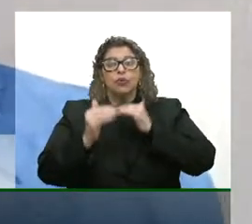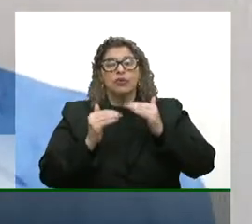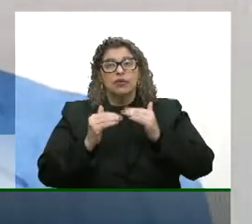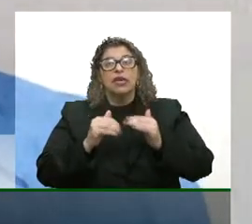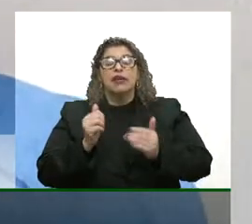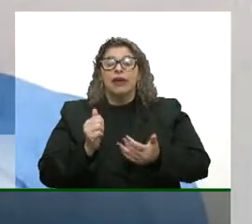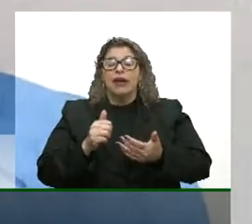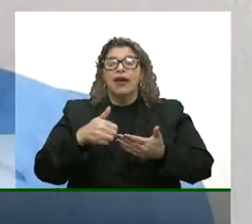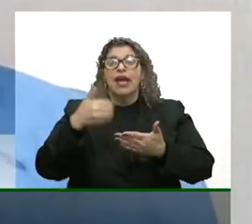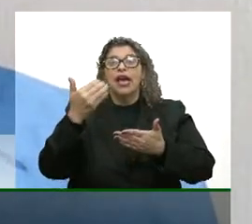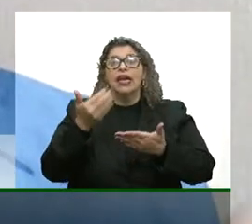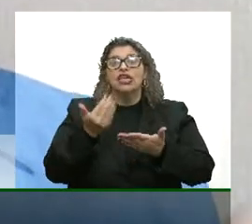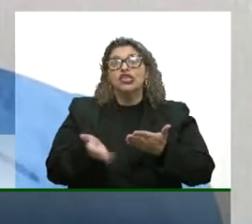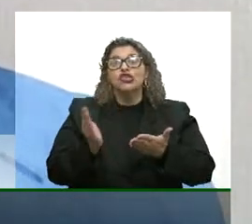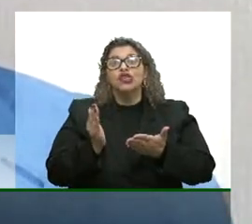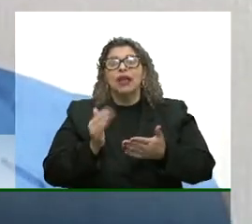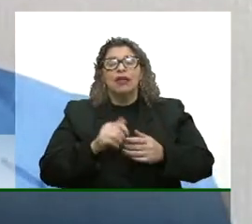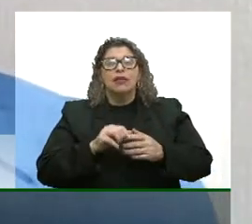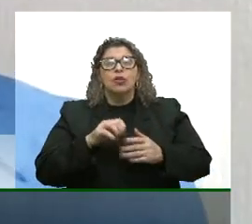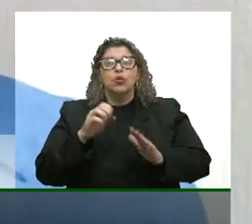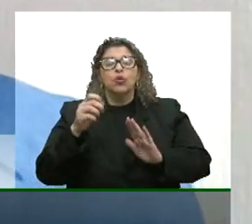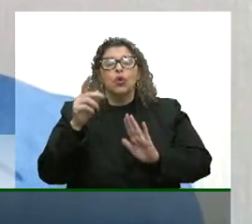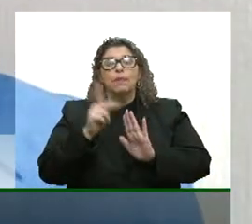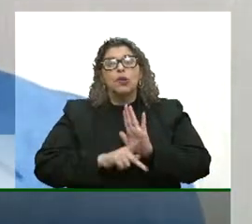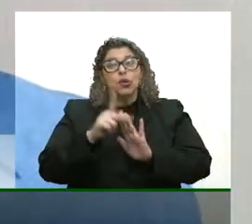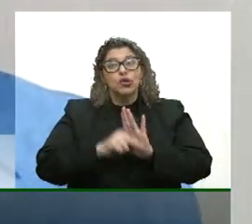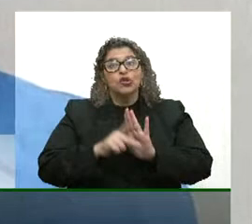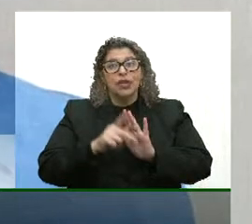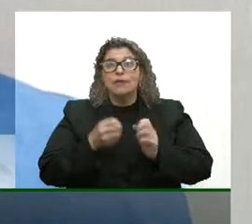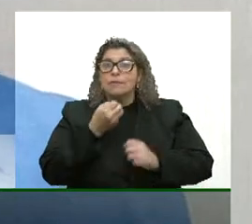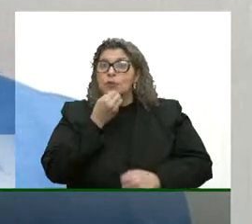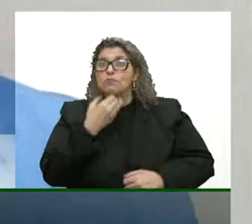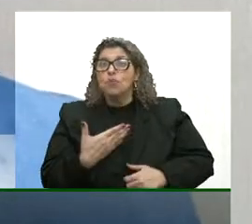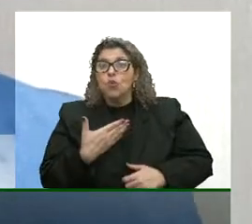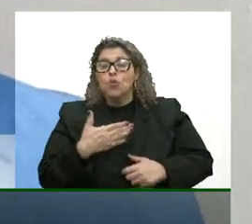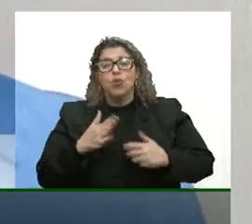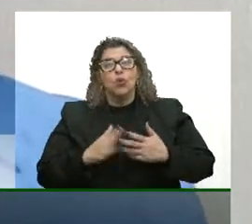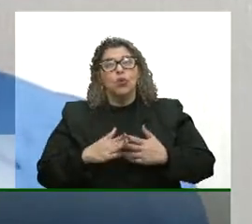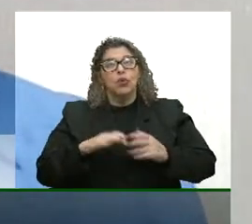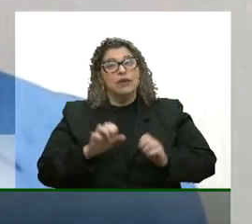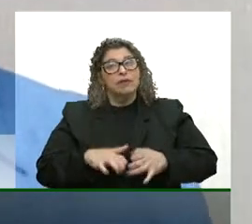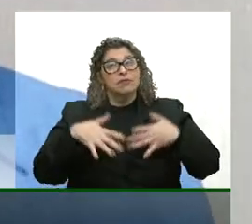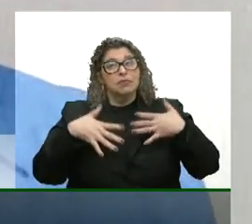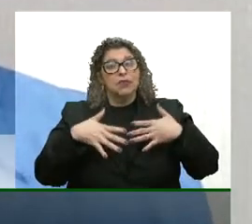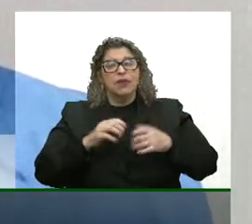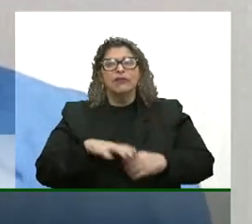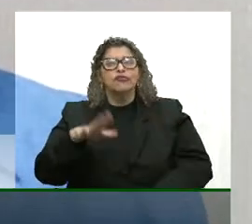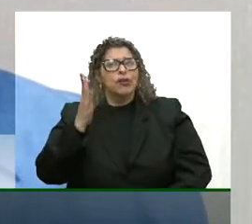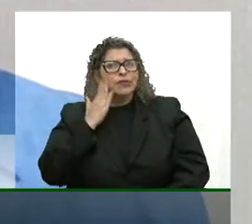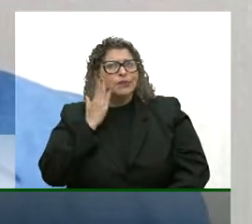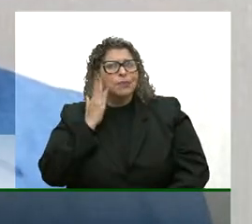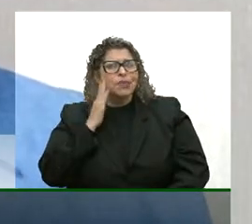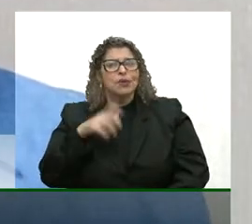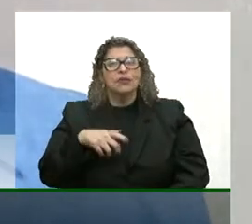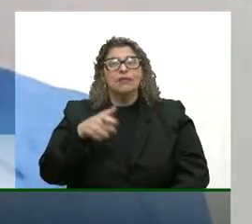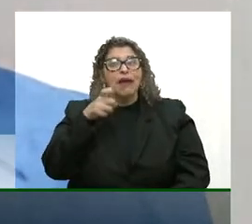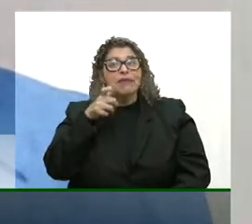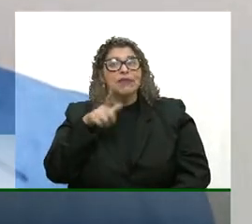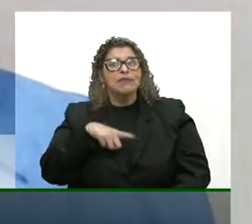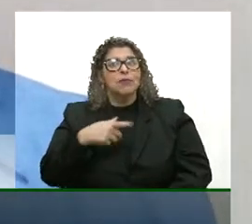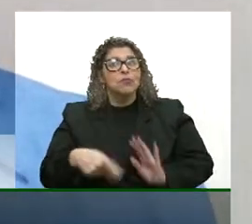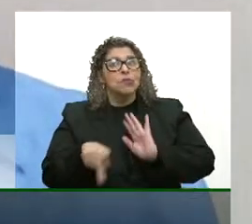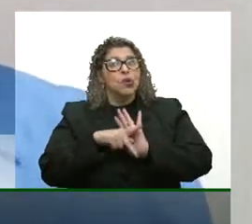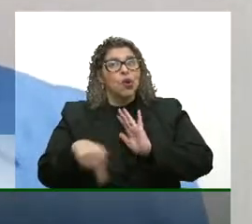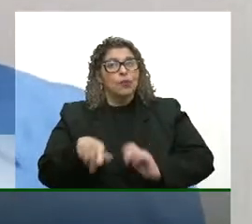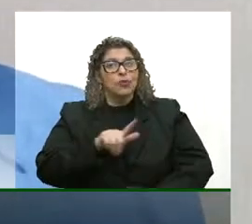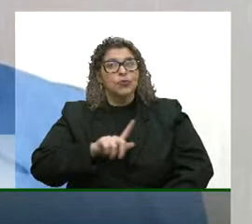muito positiva e o parlamento tem uma questão muito positiva nesse sentido de, já sabendo da intenção do governo de ter uma reforma tributária e